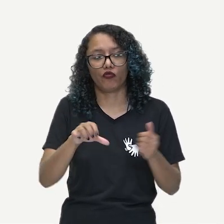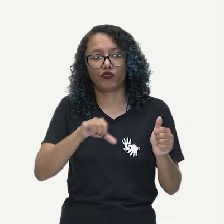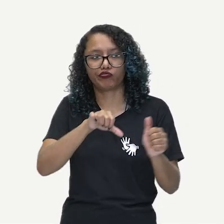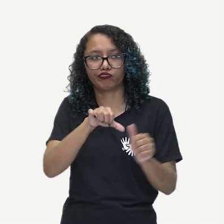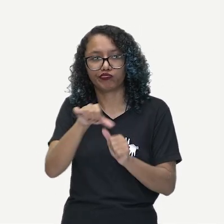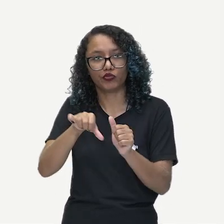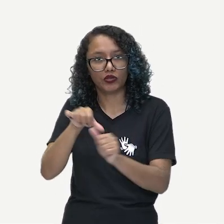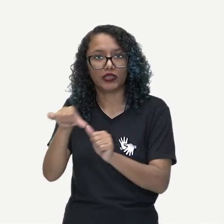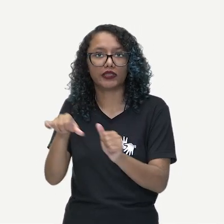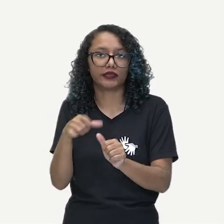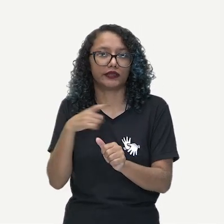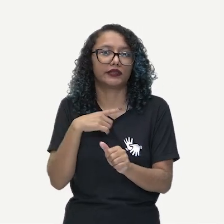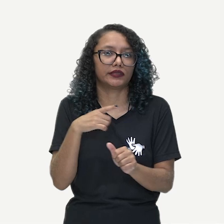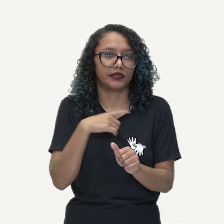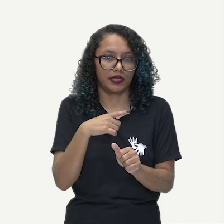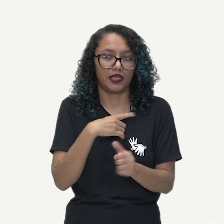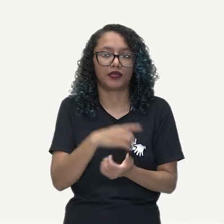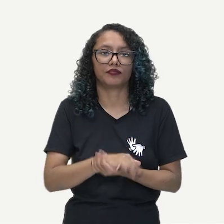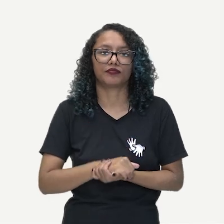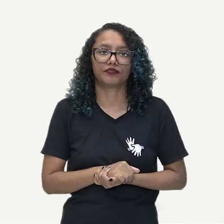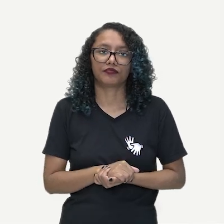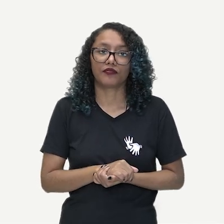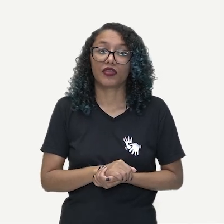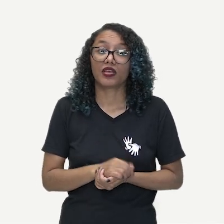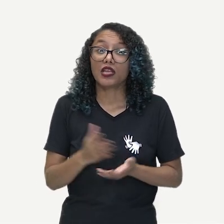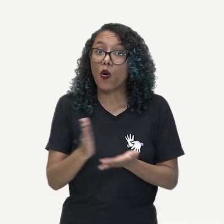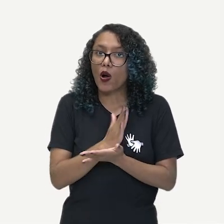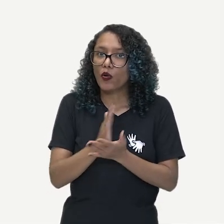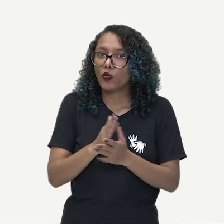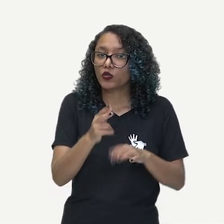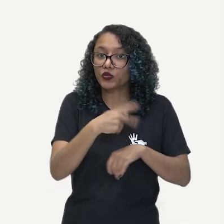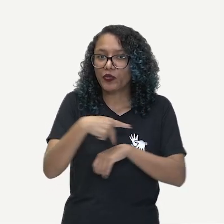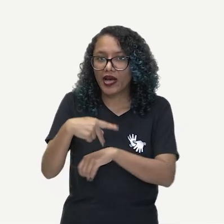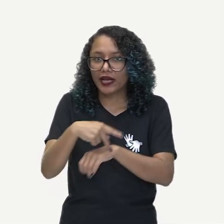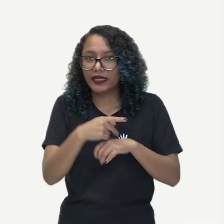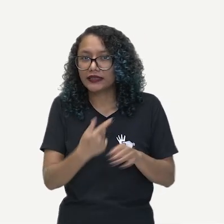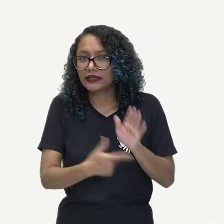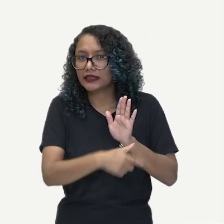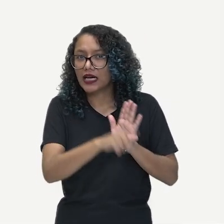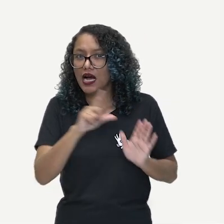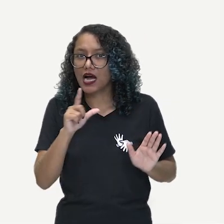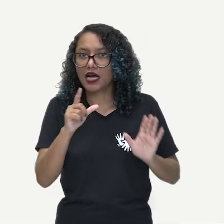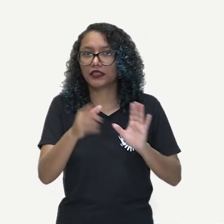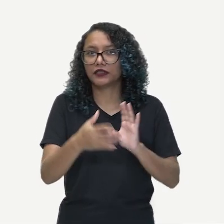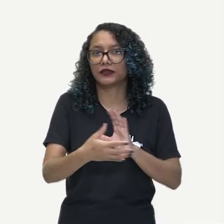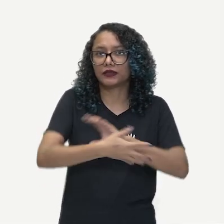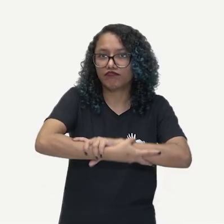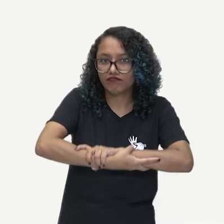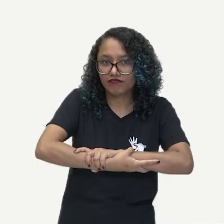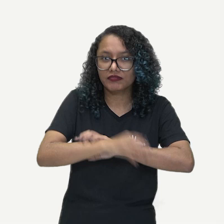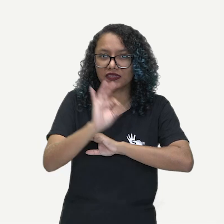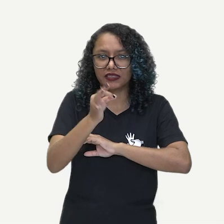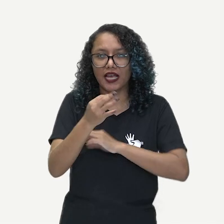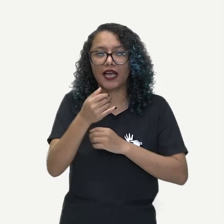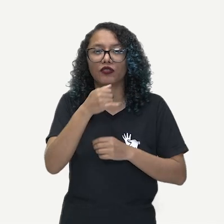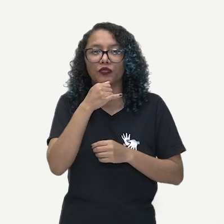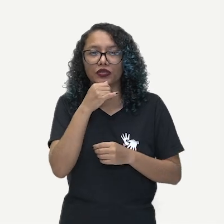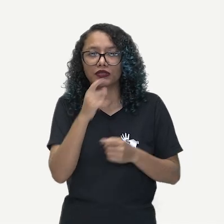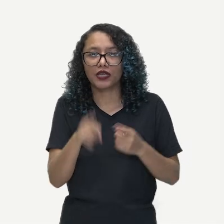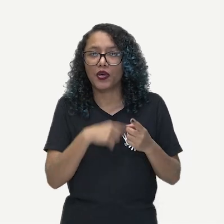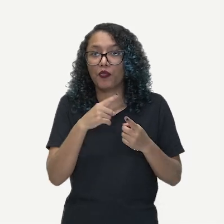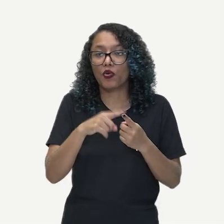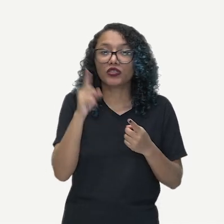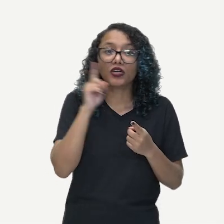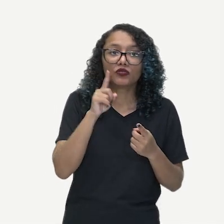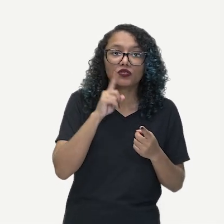verificar que, embora tenham sido aliados os países que a gente vai verificar, Estados Unidos e a União das